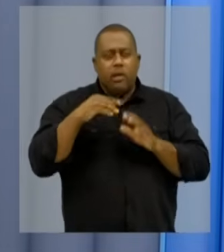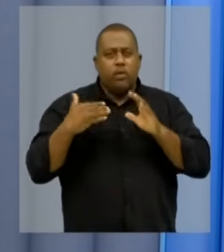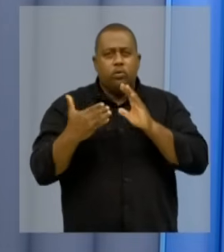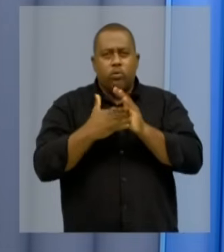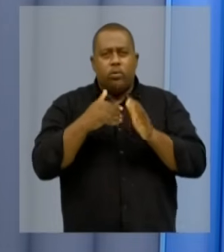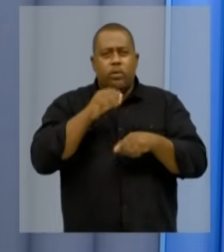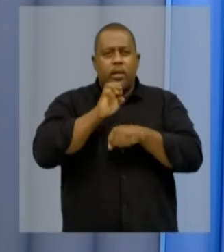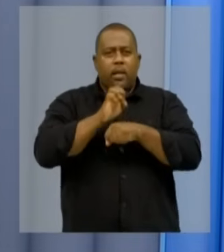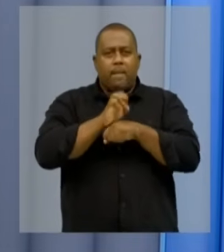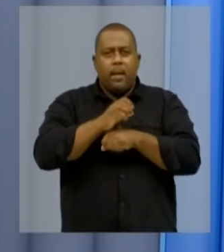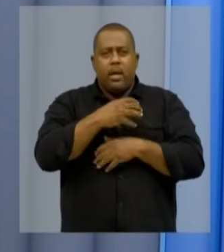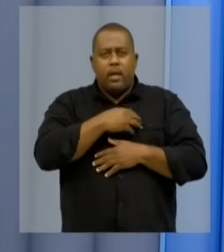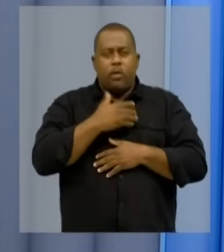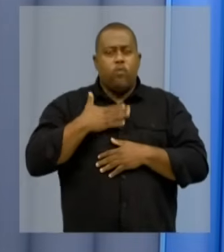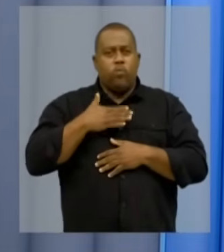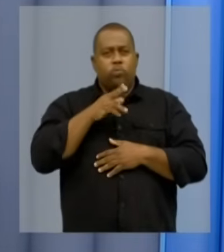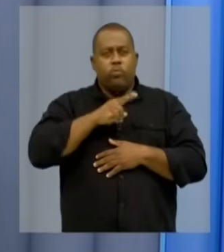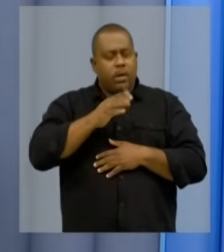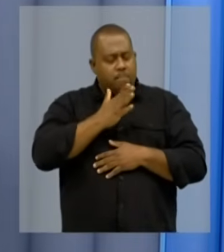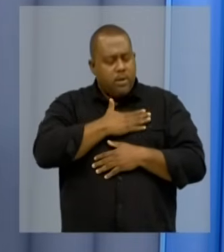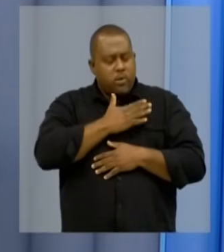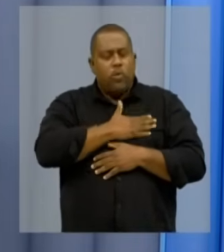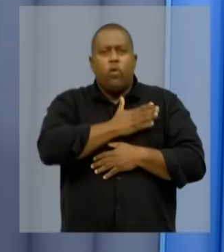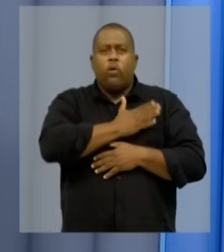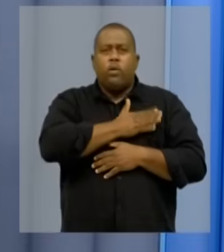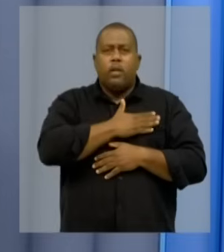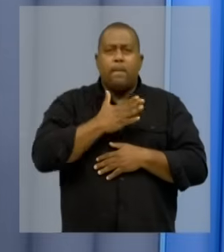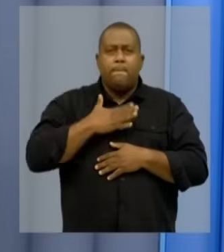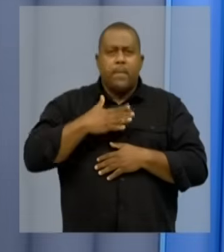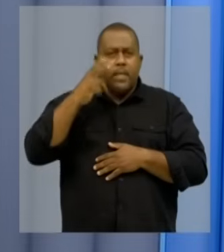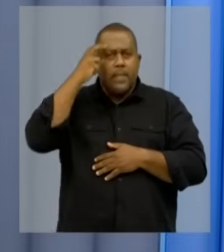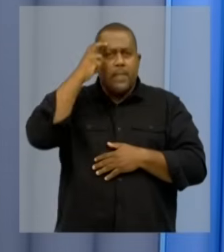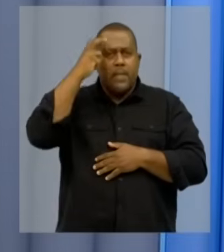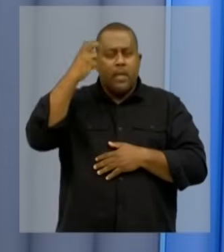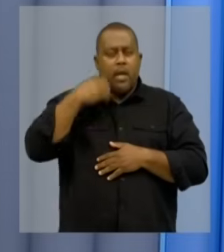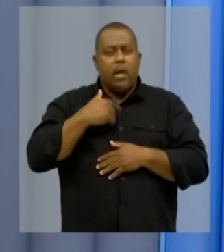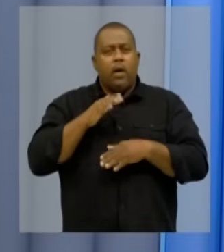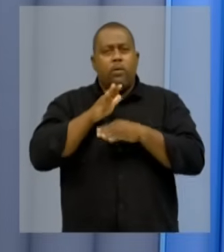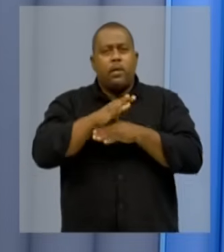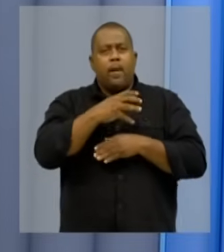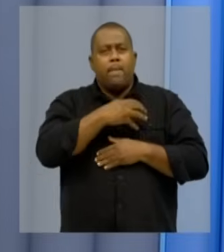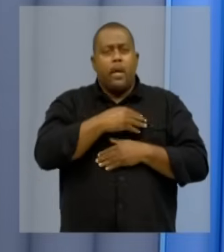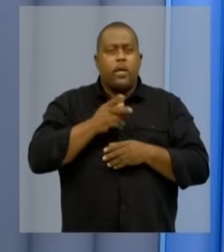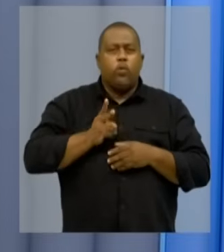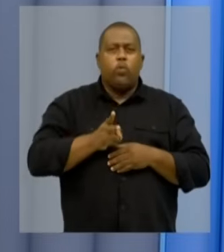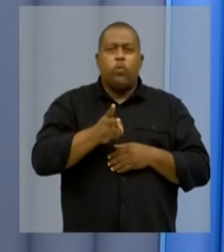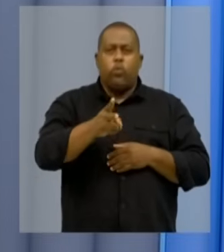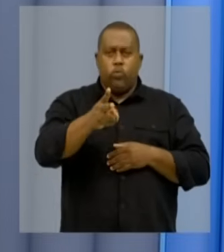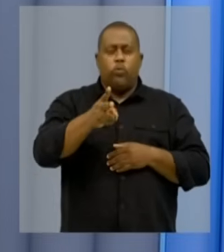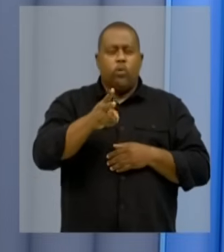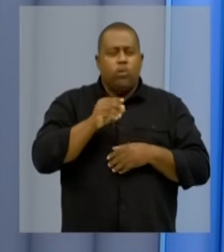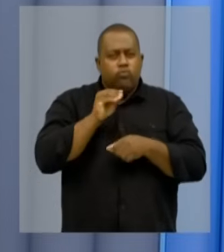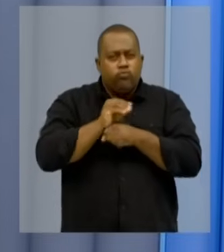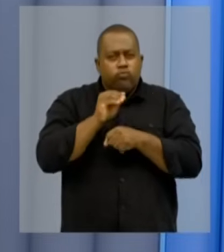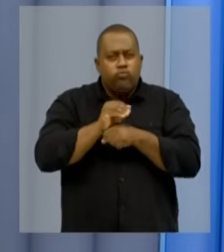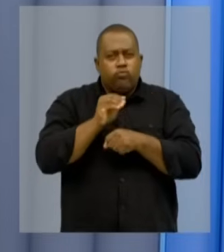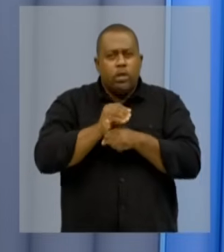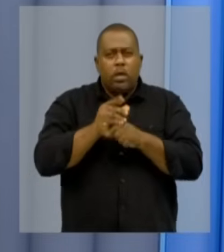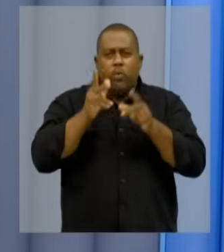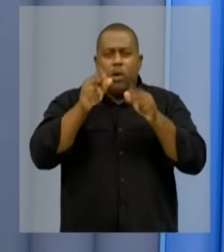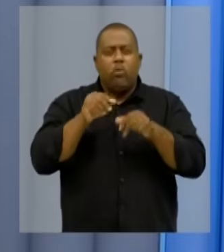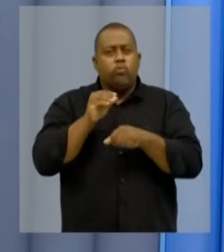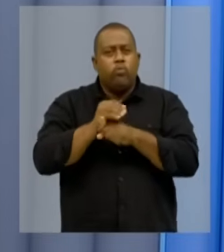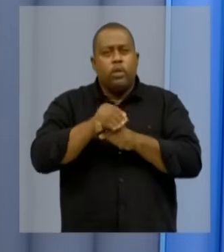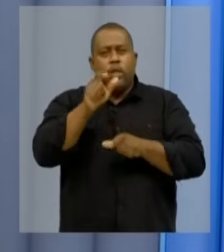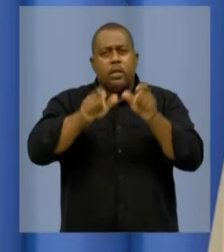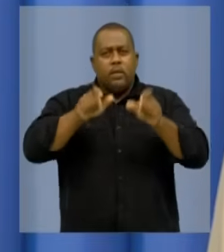Bahia. Usarei o meu coração, usarei minha inteligência para que a Bahia continue sendo cuidado como se cuida de gente.